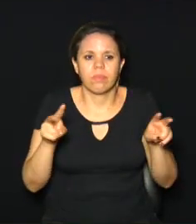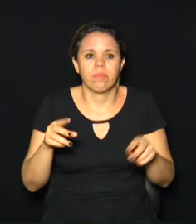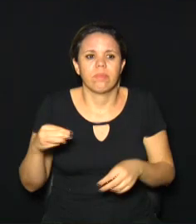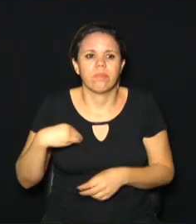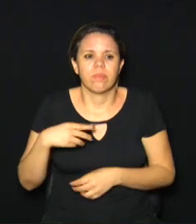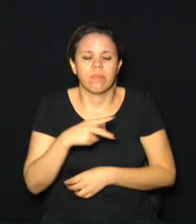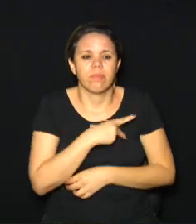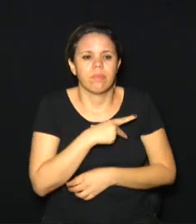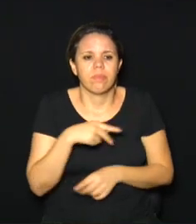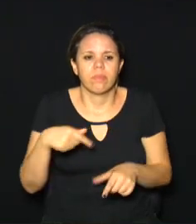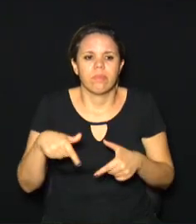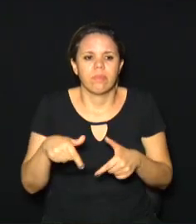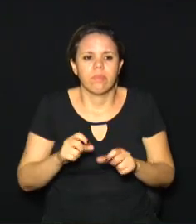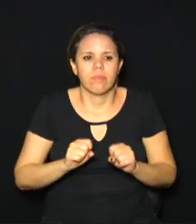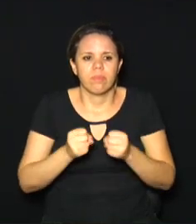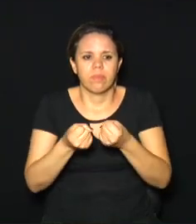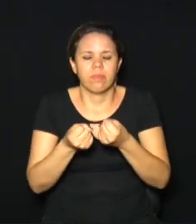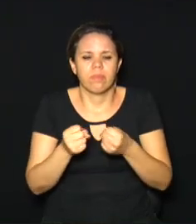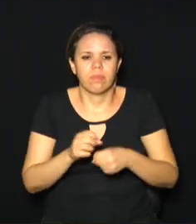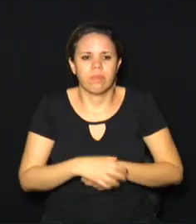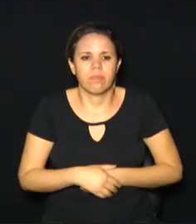do Trabalho, que é a defesa do trabalhador,